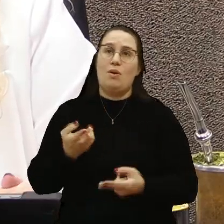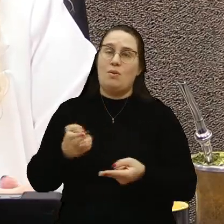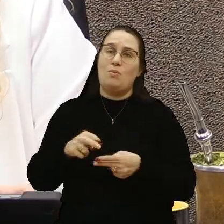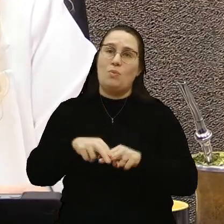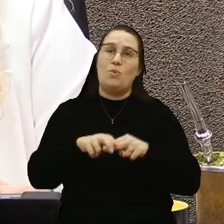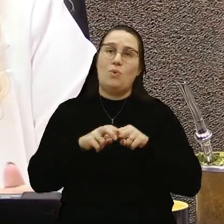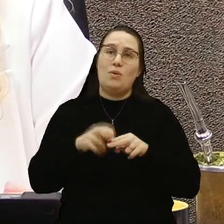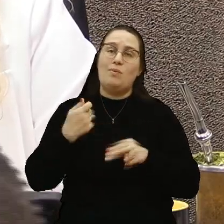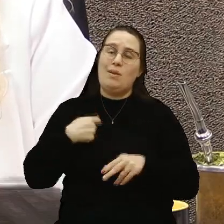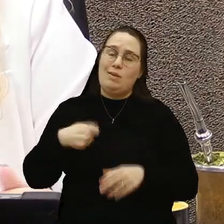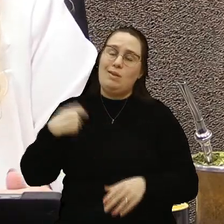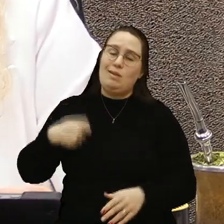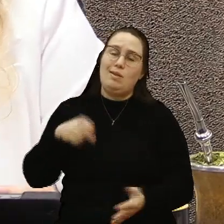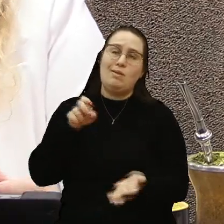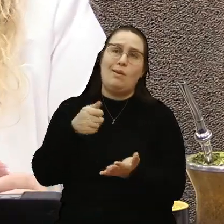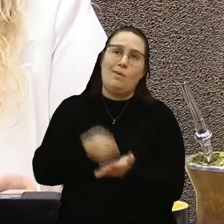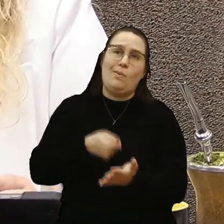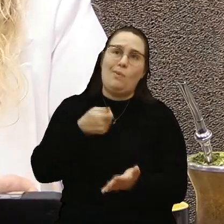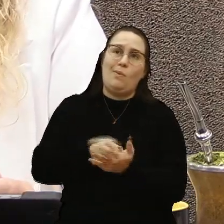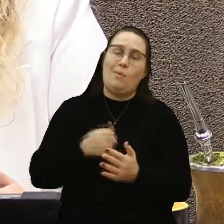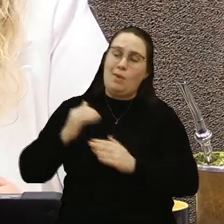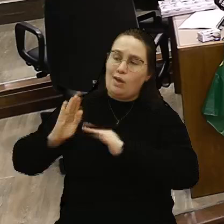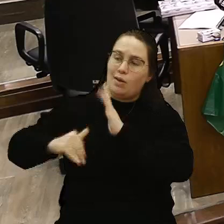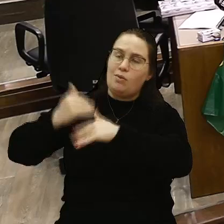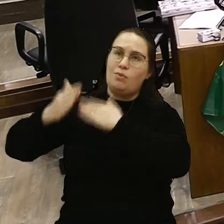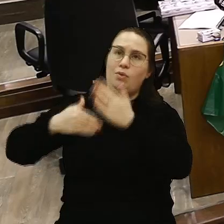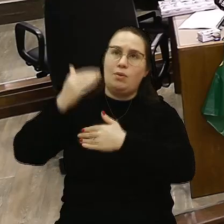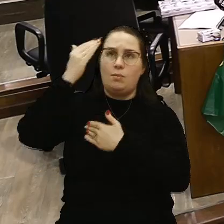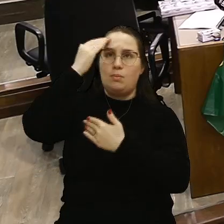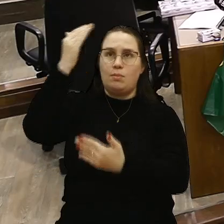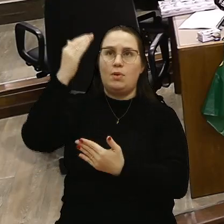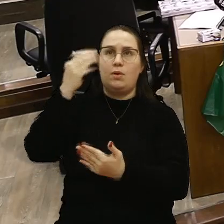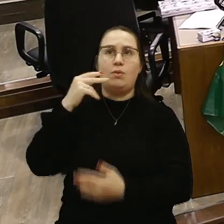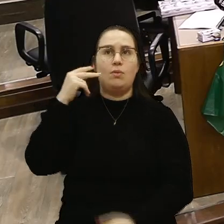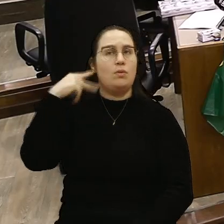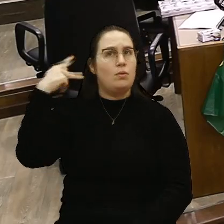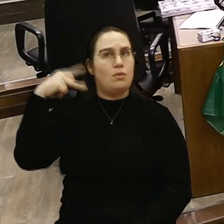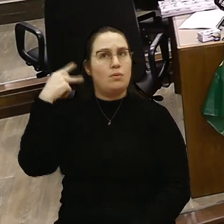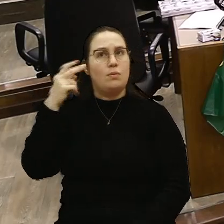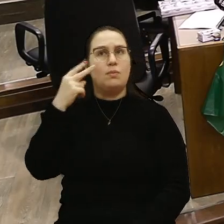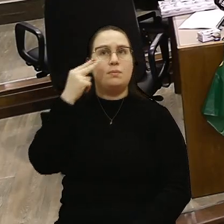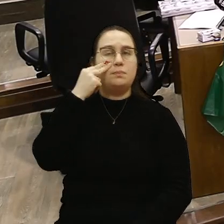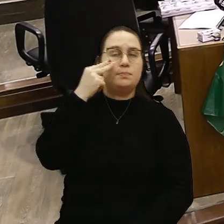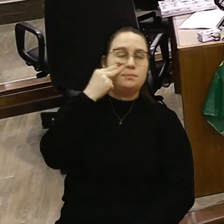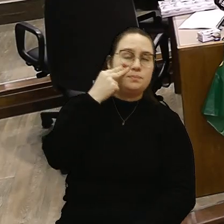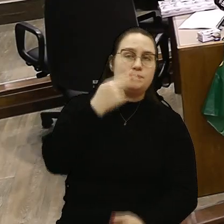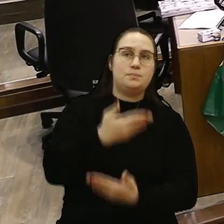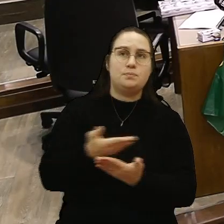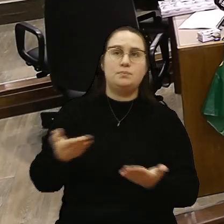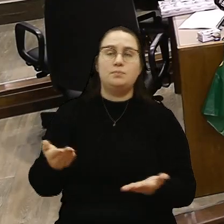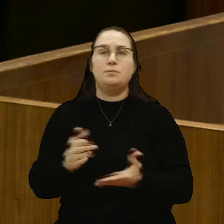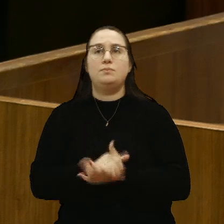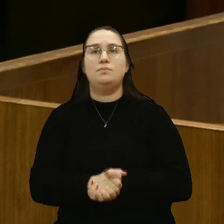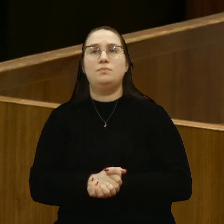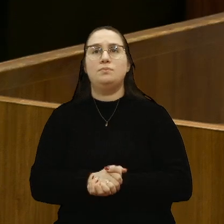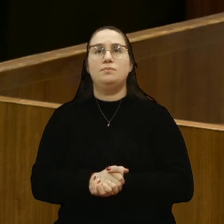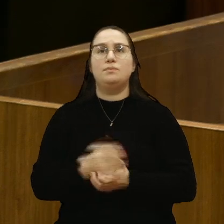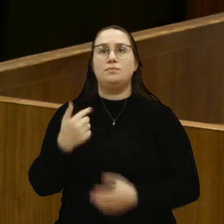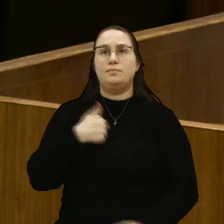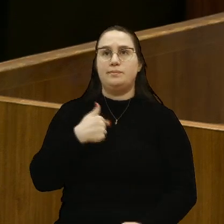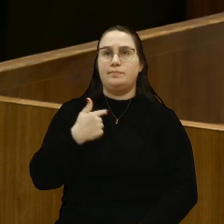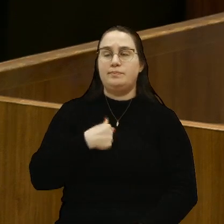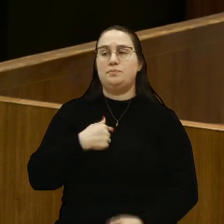gente tem que batalhar muito para que isso evolua. Obrigada, vereador. Obrigada, vereador Fantinel. E eu e a